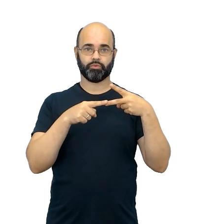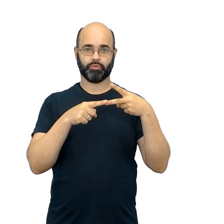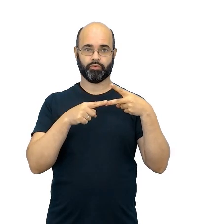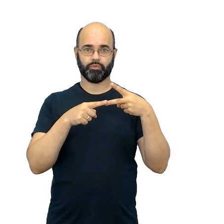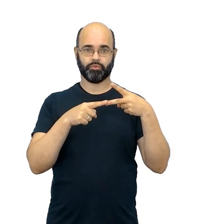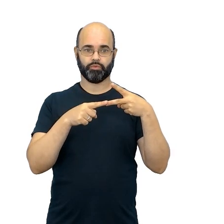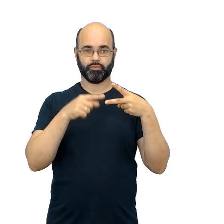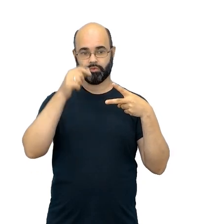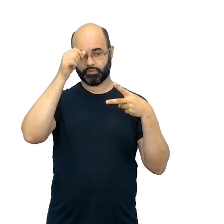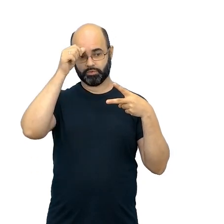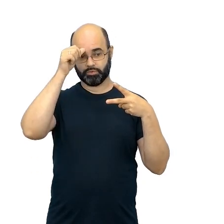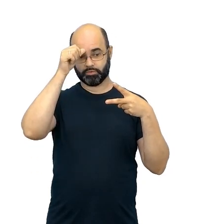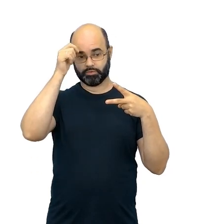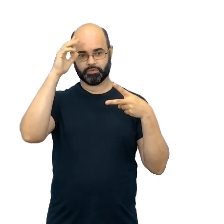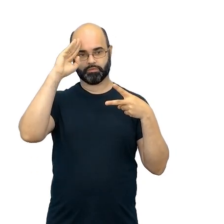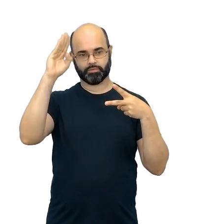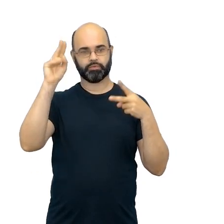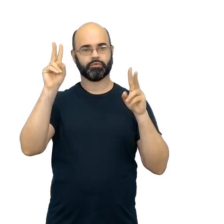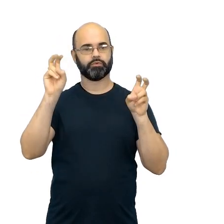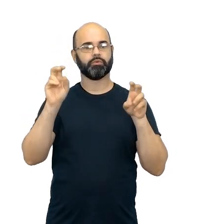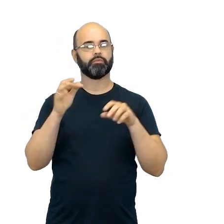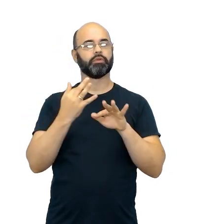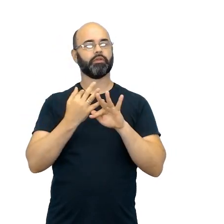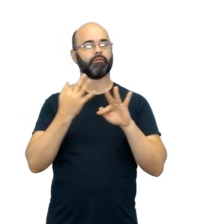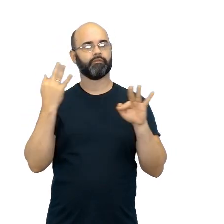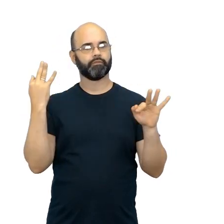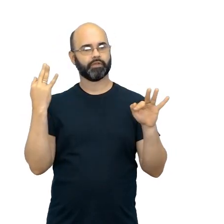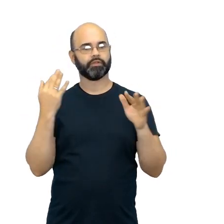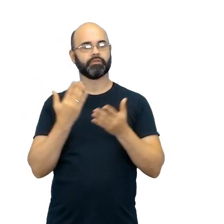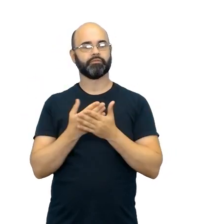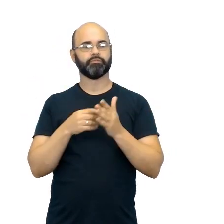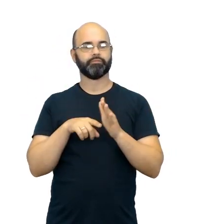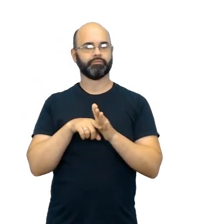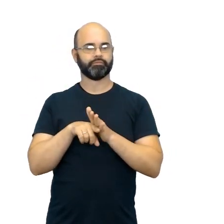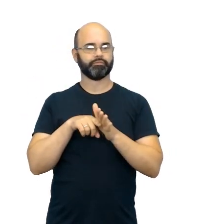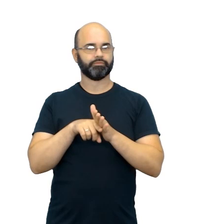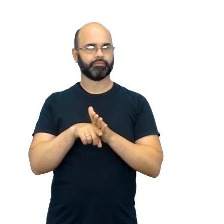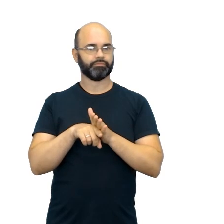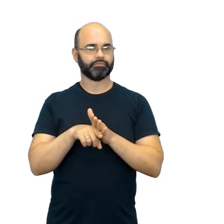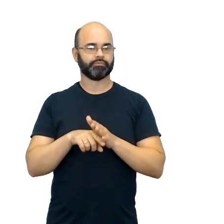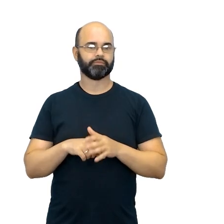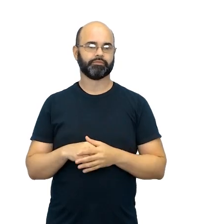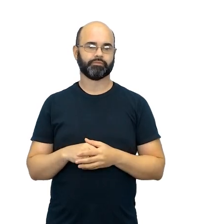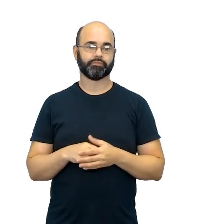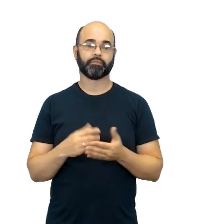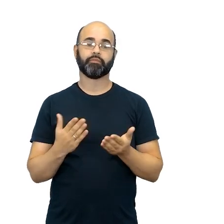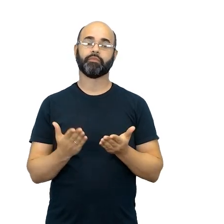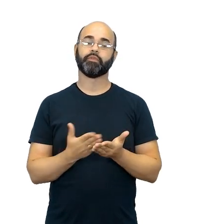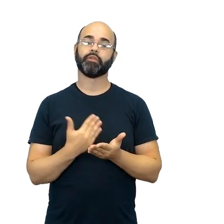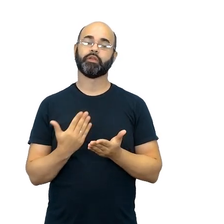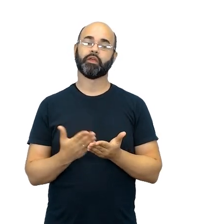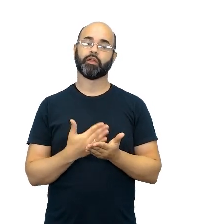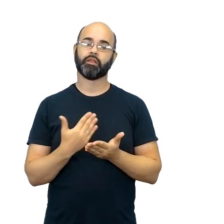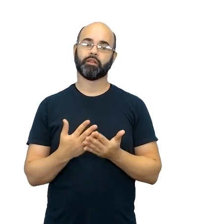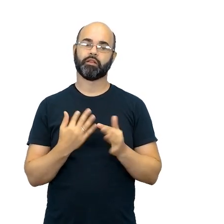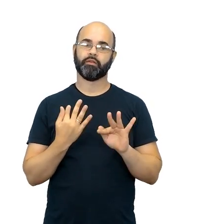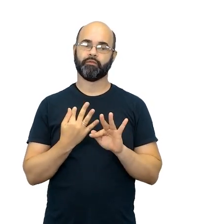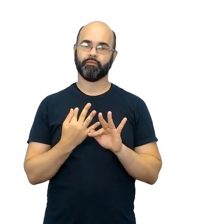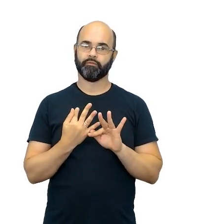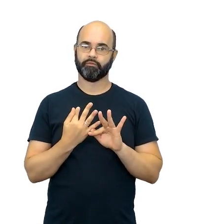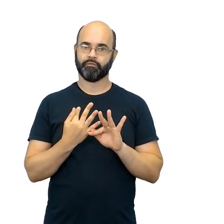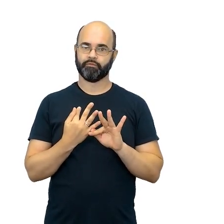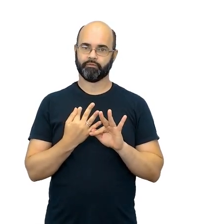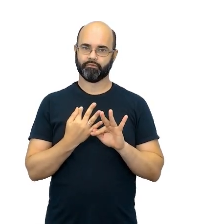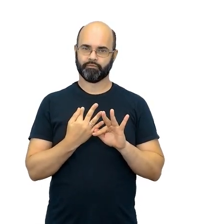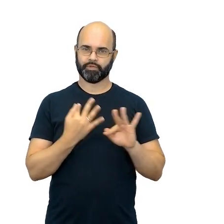são da Sociedade Brasileira de Física e o Caderno Catarinense esse Caderno Brasileiro de Ensino de Física, se vocês buscam